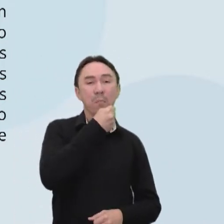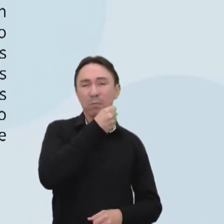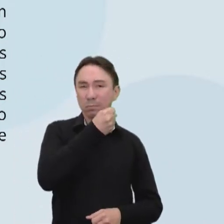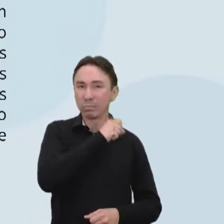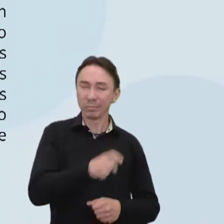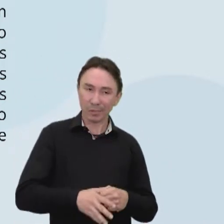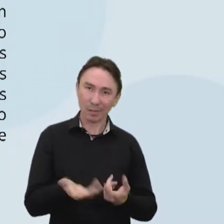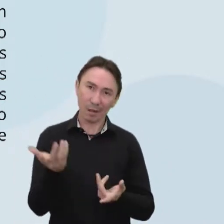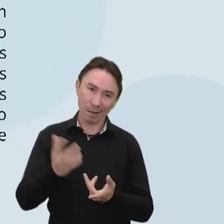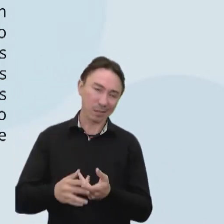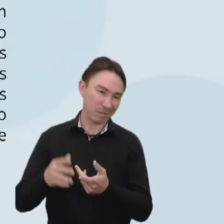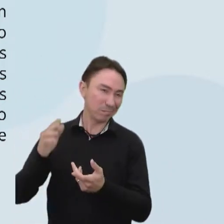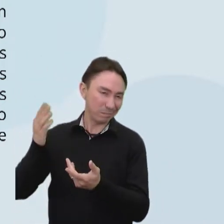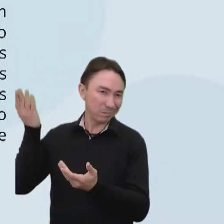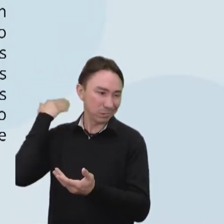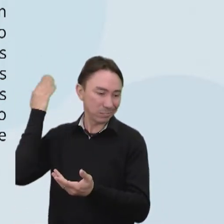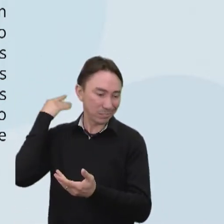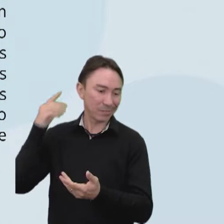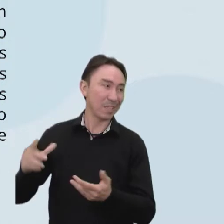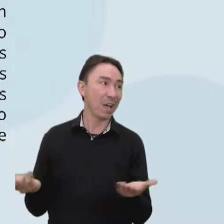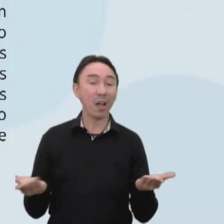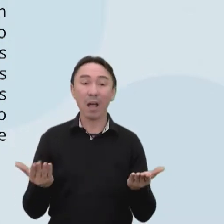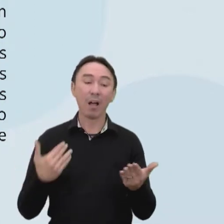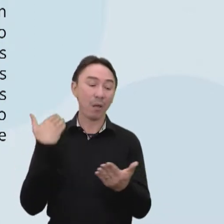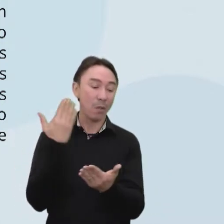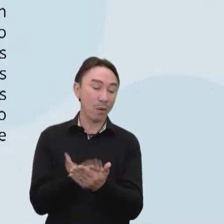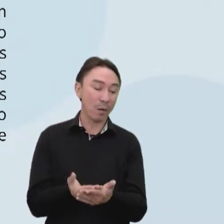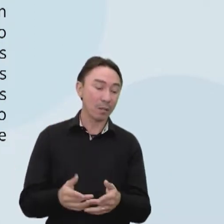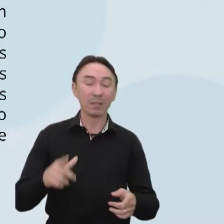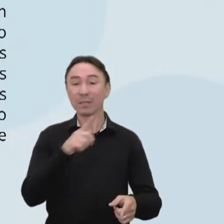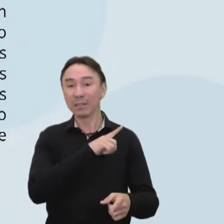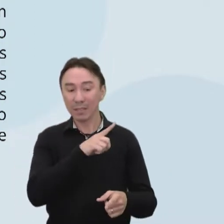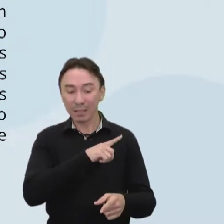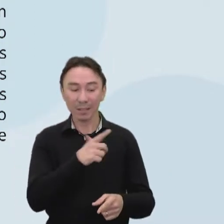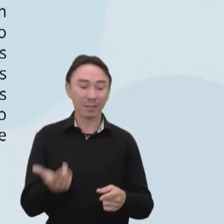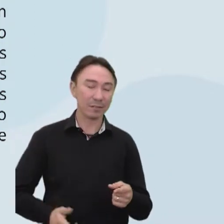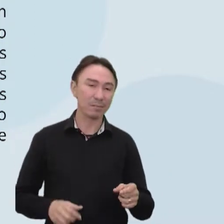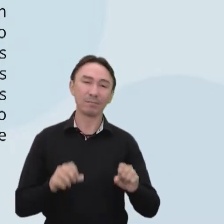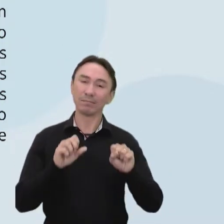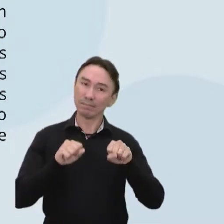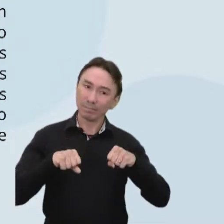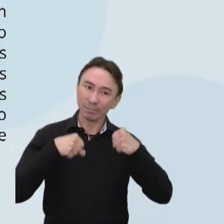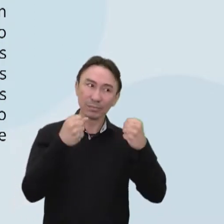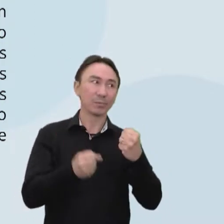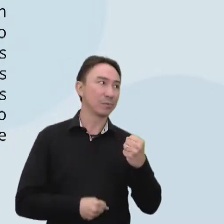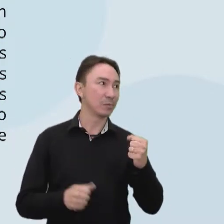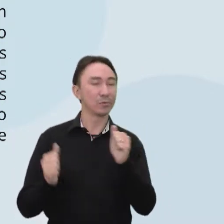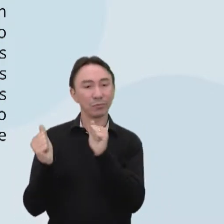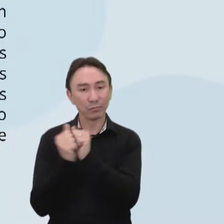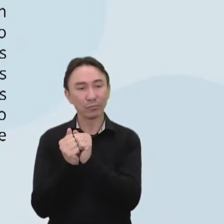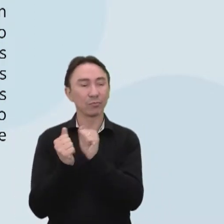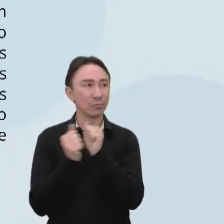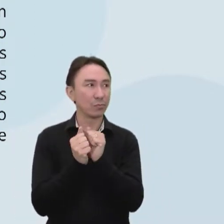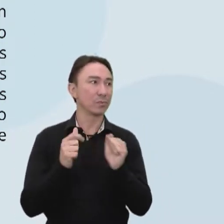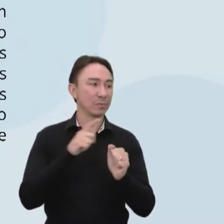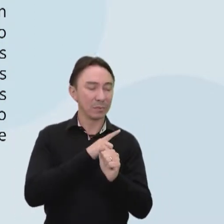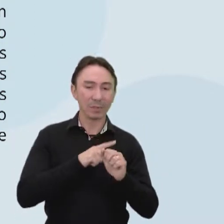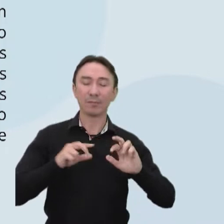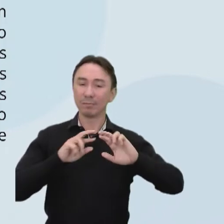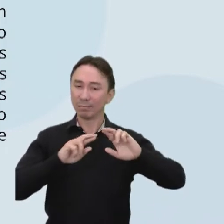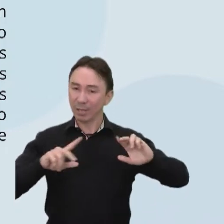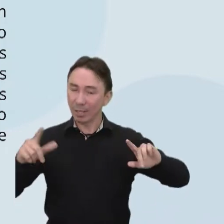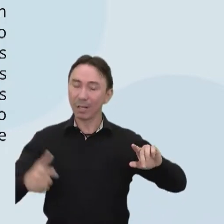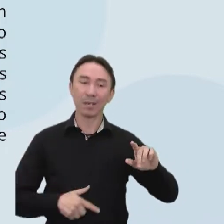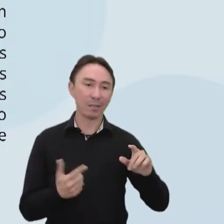como é possível haver uma conjunção de esforços entre fórmulas alternativas de produção de jornalismo e